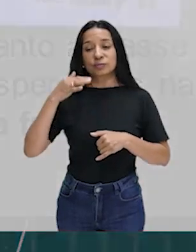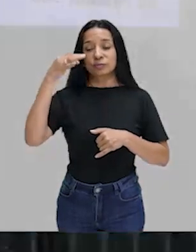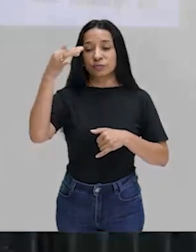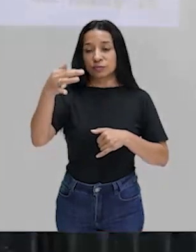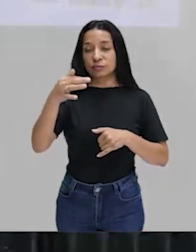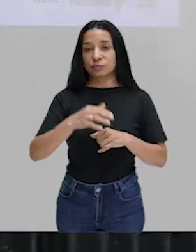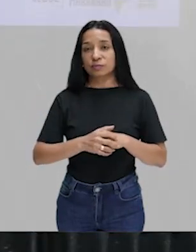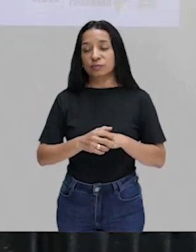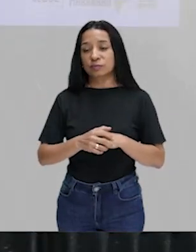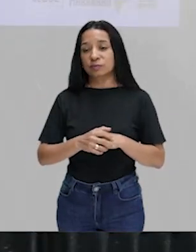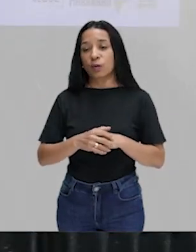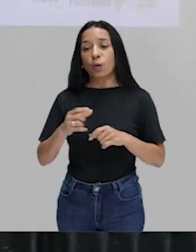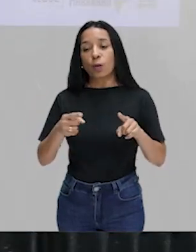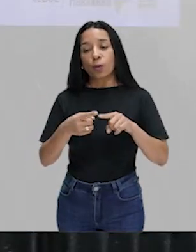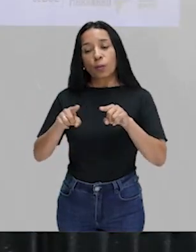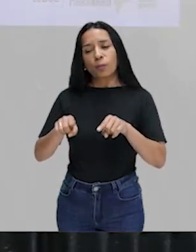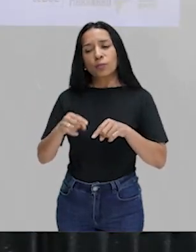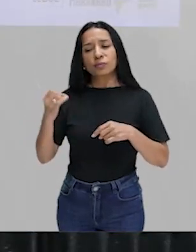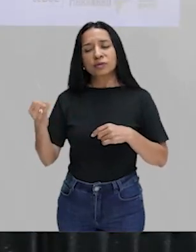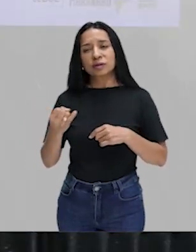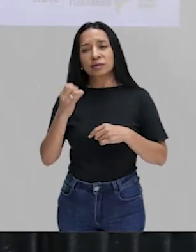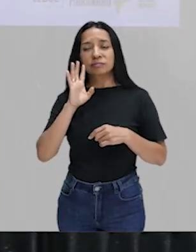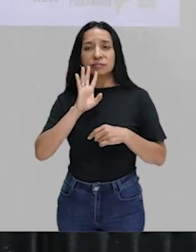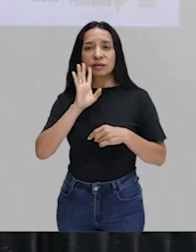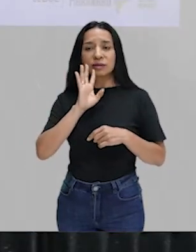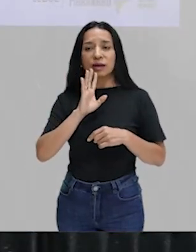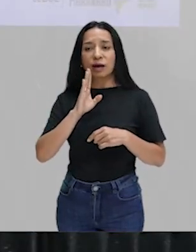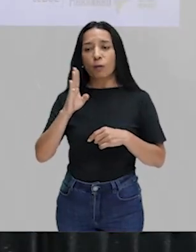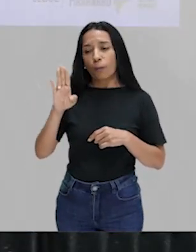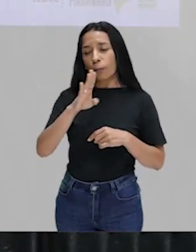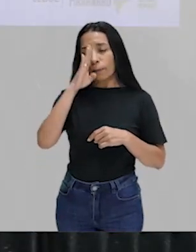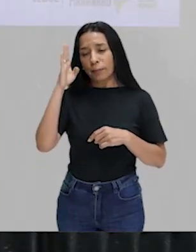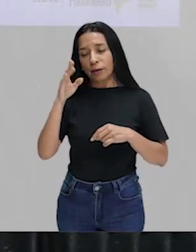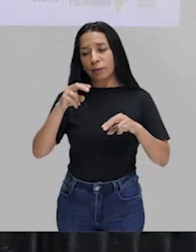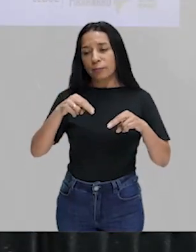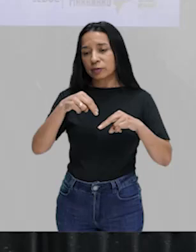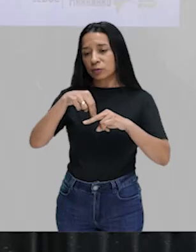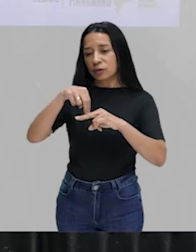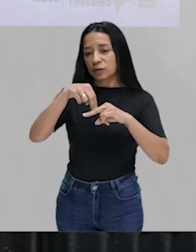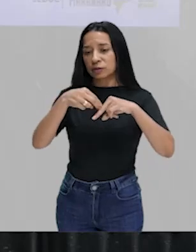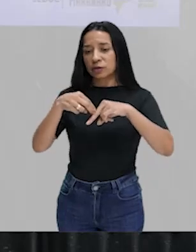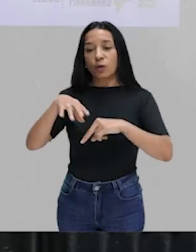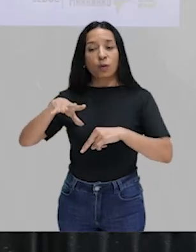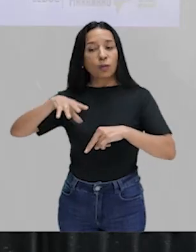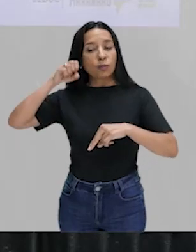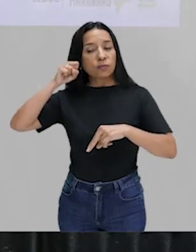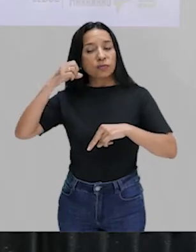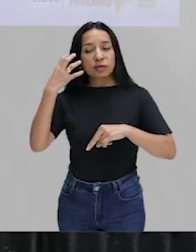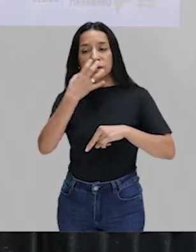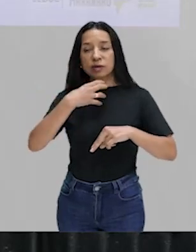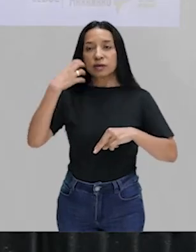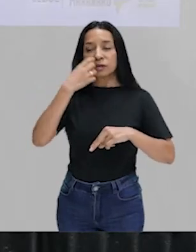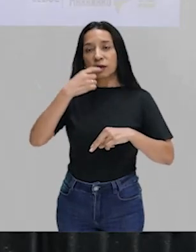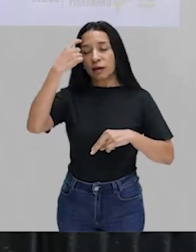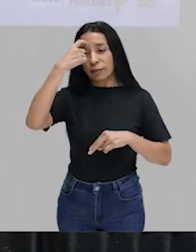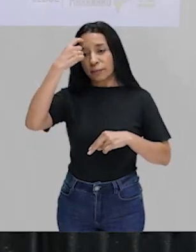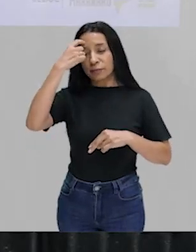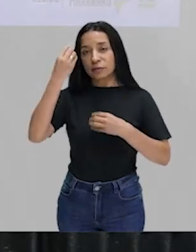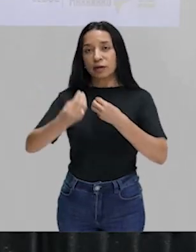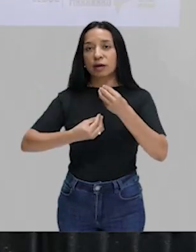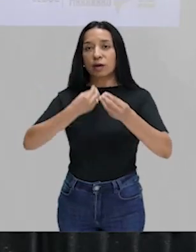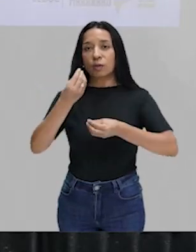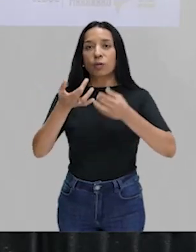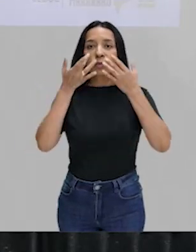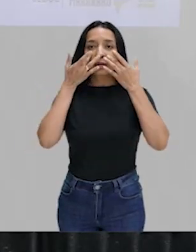a colocar lá no YouTube o Bêbado e o Equilibrista, ouvir, cantar e refletir como